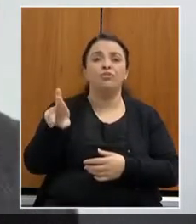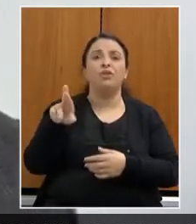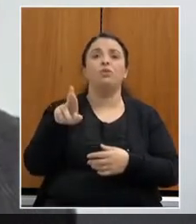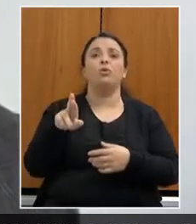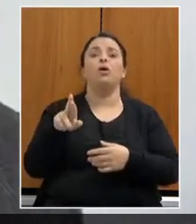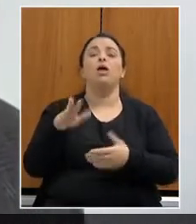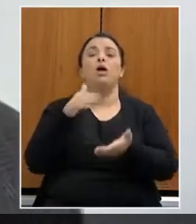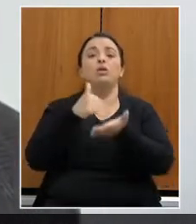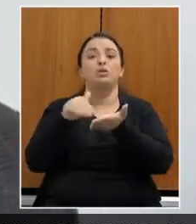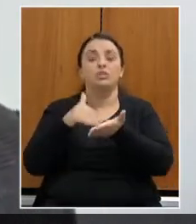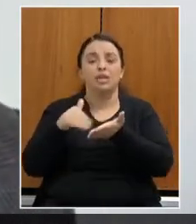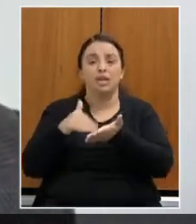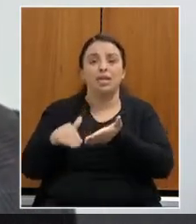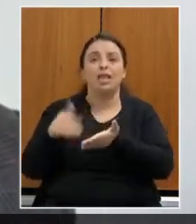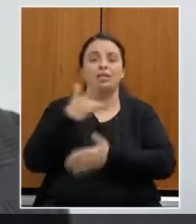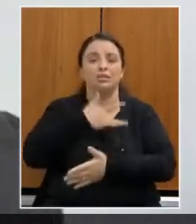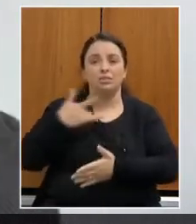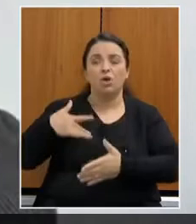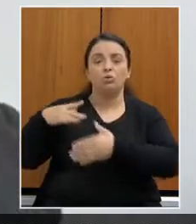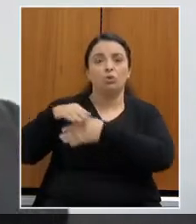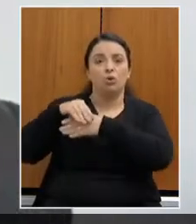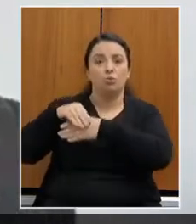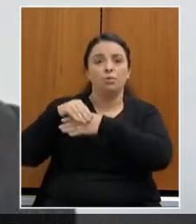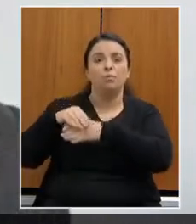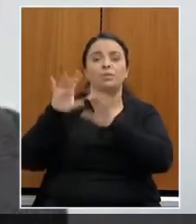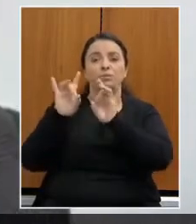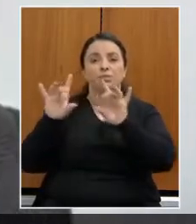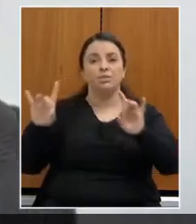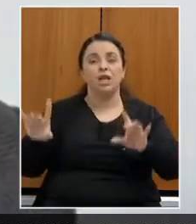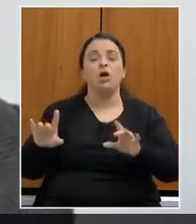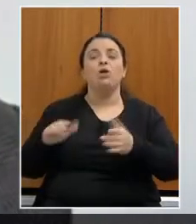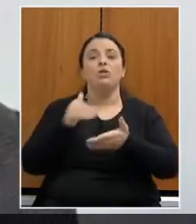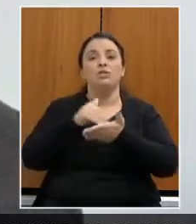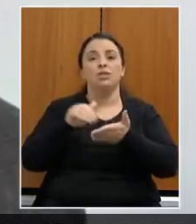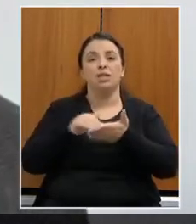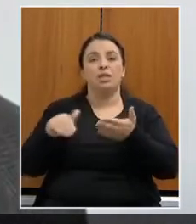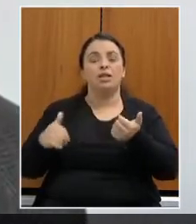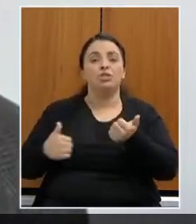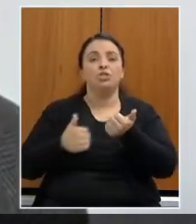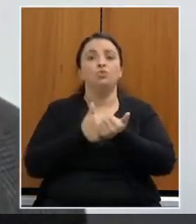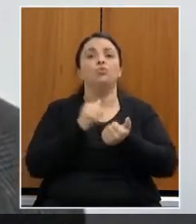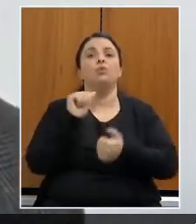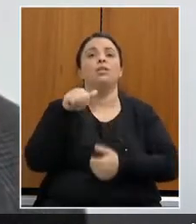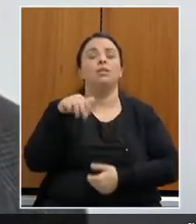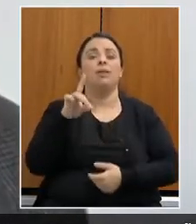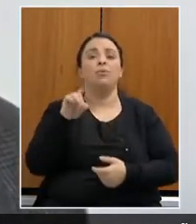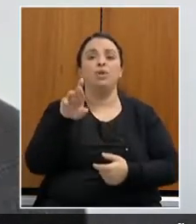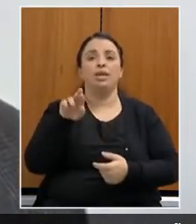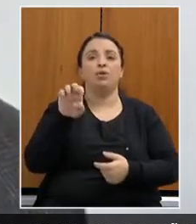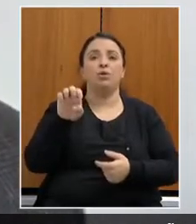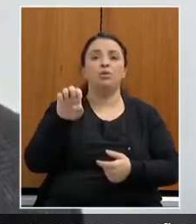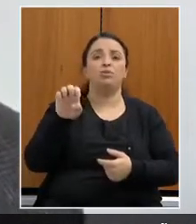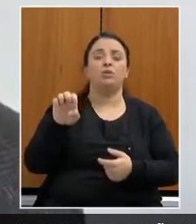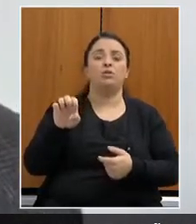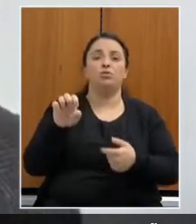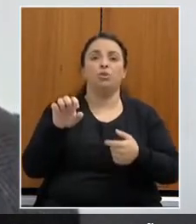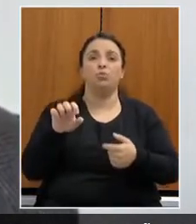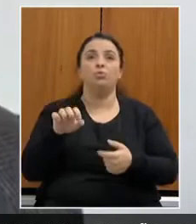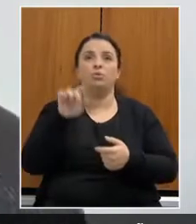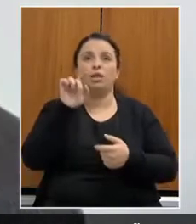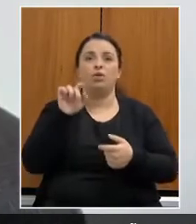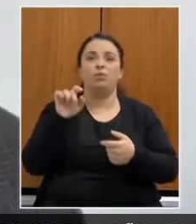de saúde doutor Fábio da Querete o secretário de junto André Moreira obrigado secretário por estar aqui